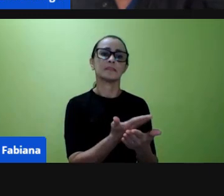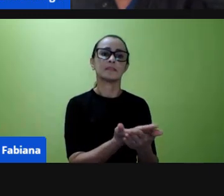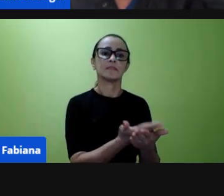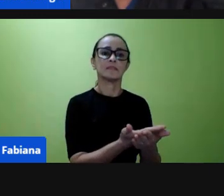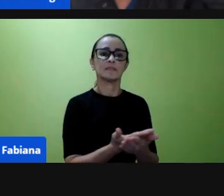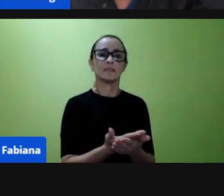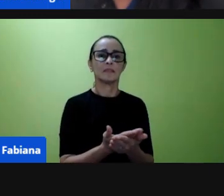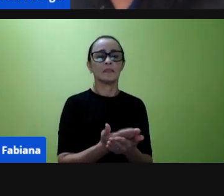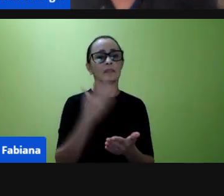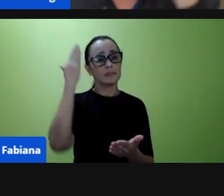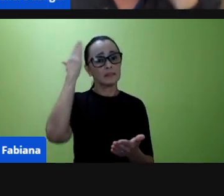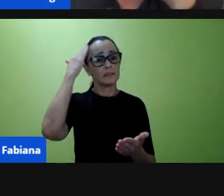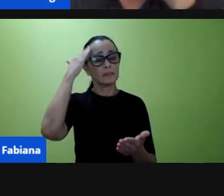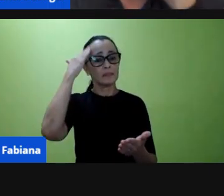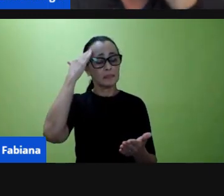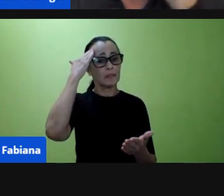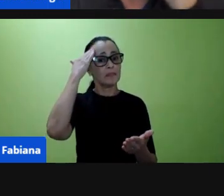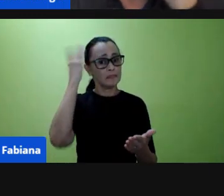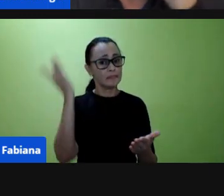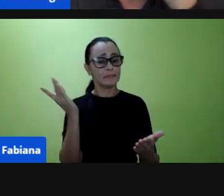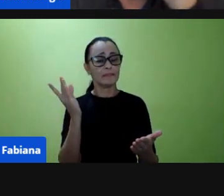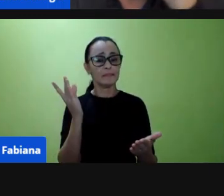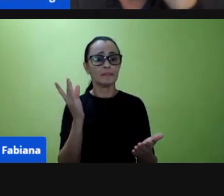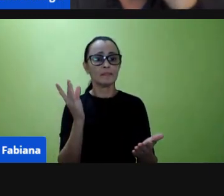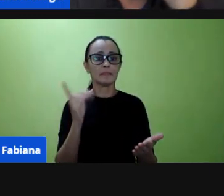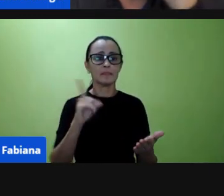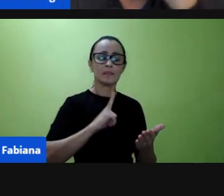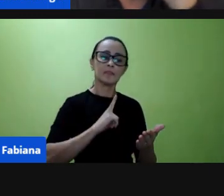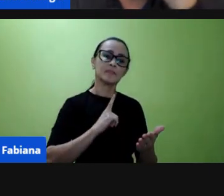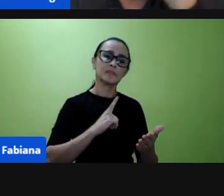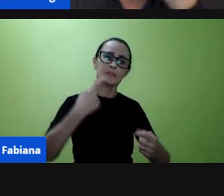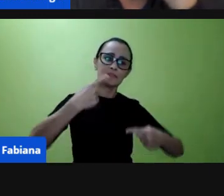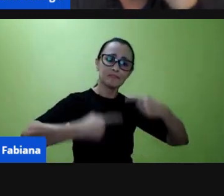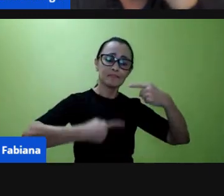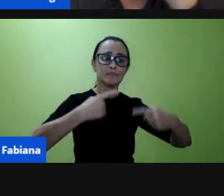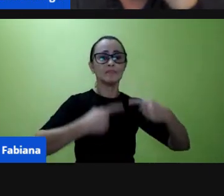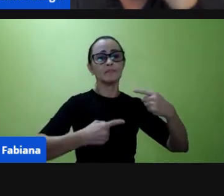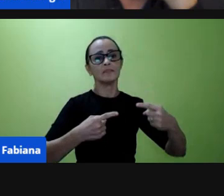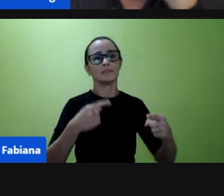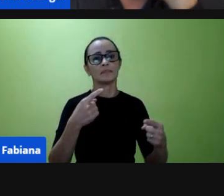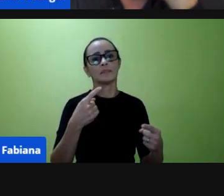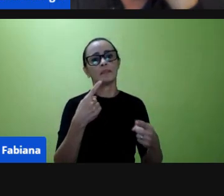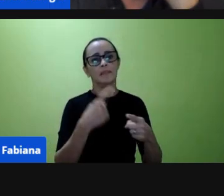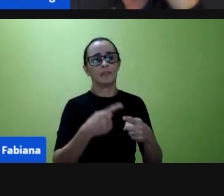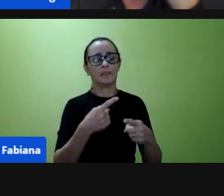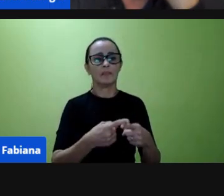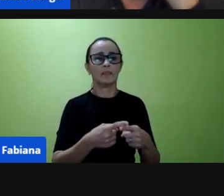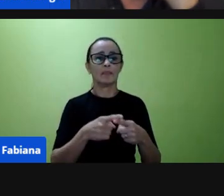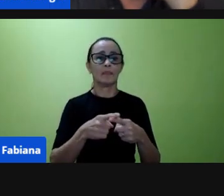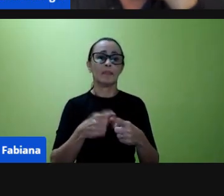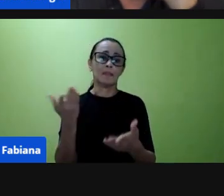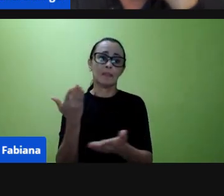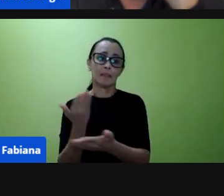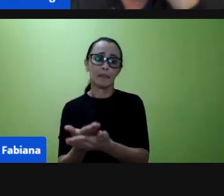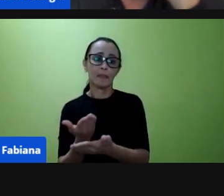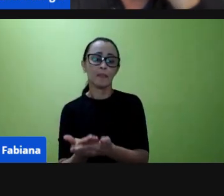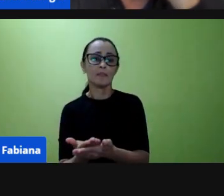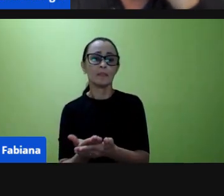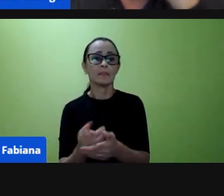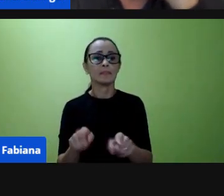outras coisas interessantes no ambiente doméstico desse aluno, né? Então, é realmente um grande